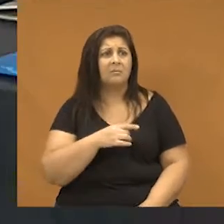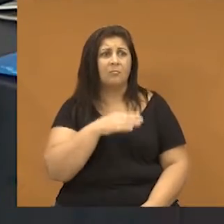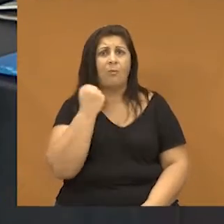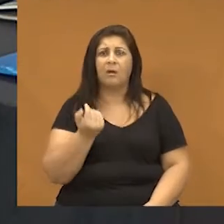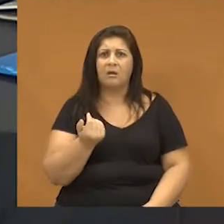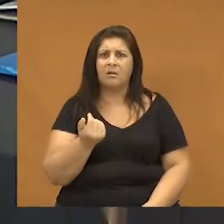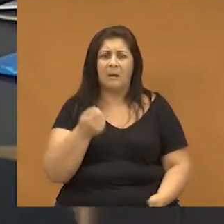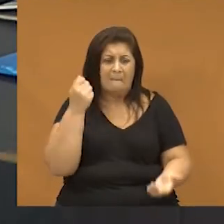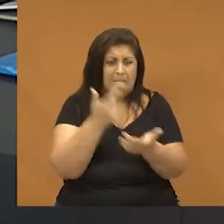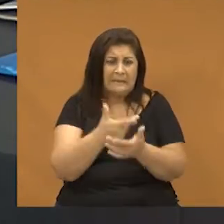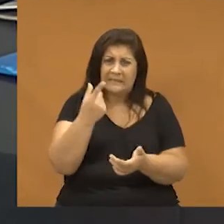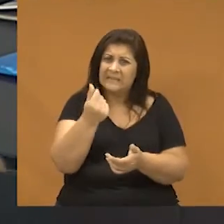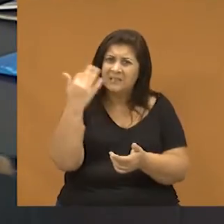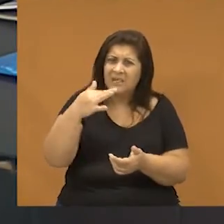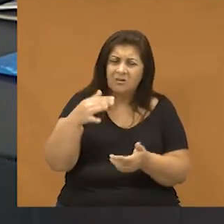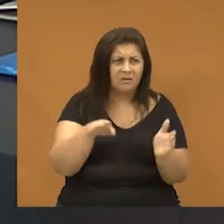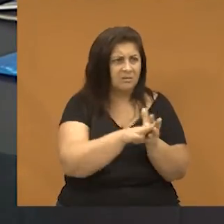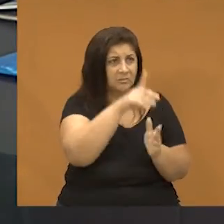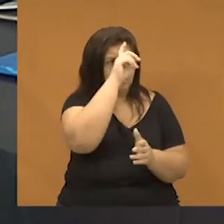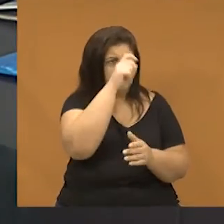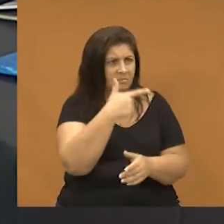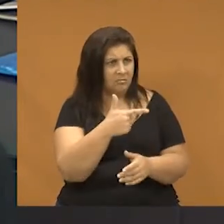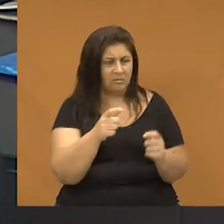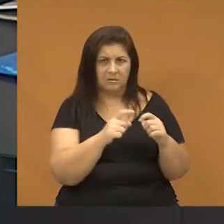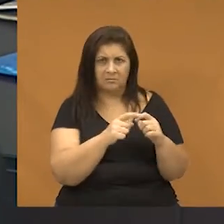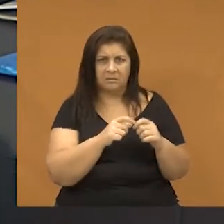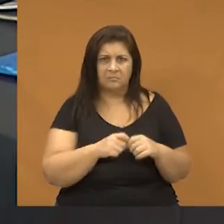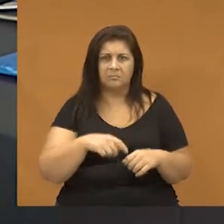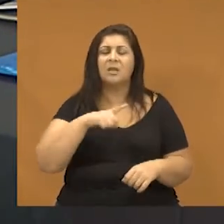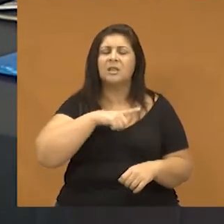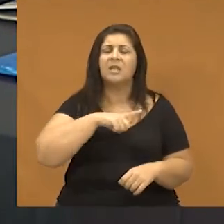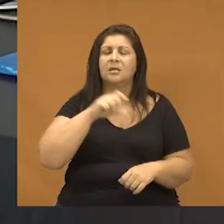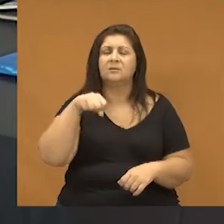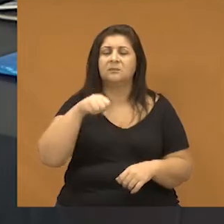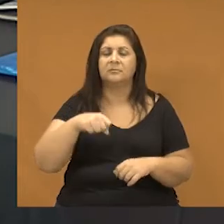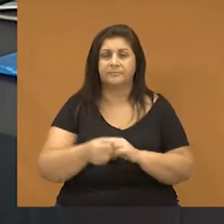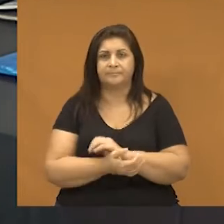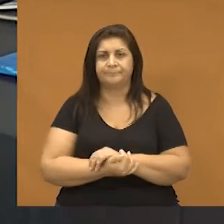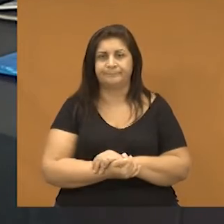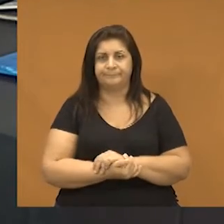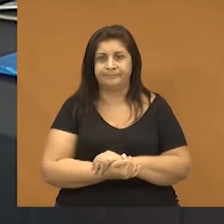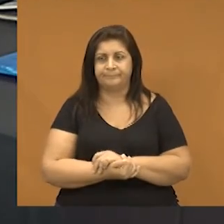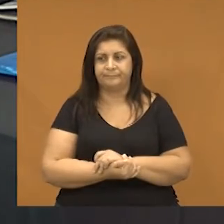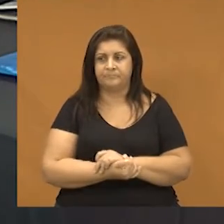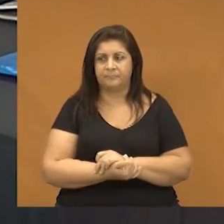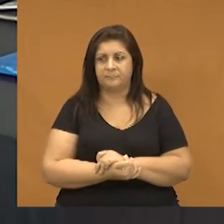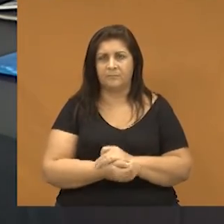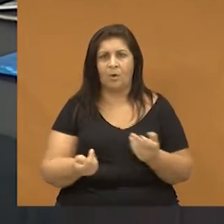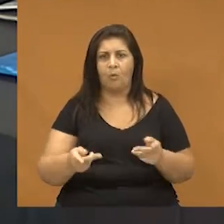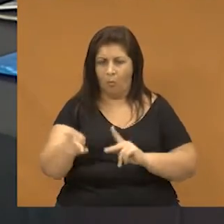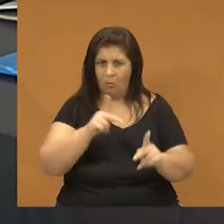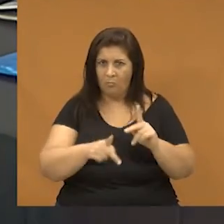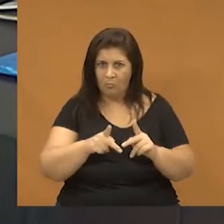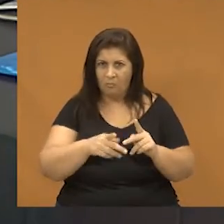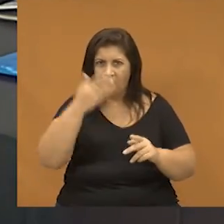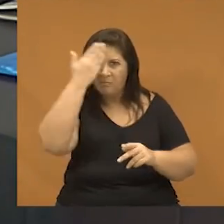R$800 para chegar no policlínico, não tem médico? Conversa fiada, se tem médico, sim, não é possível, senão o povo está sendo lesado na